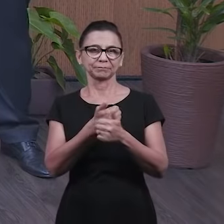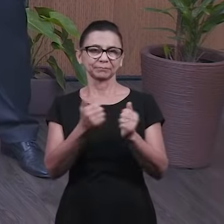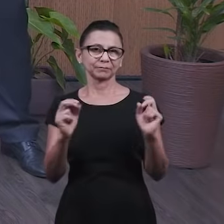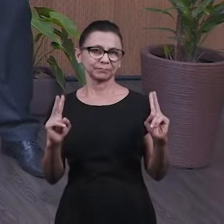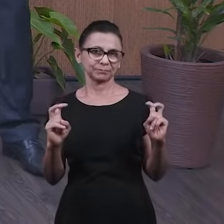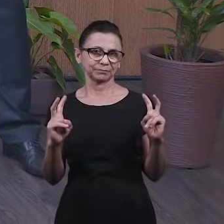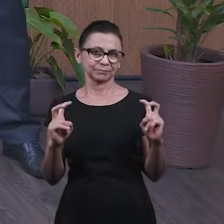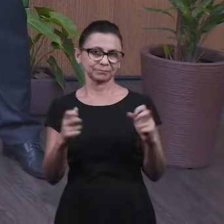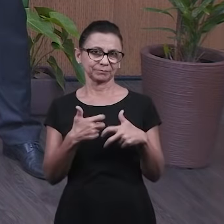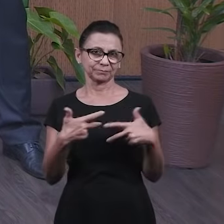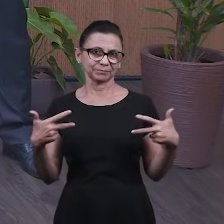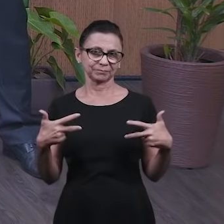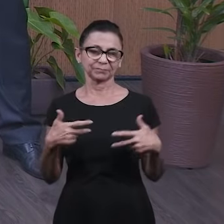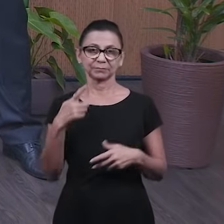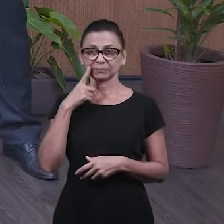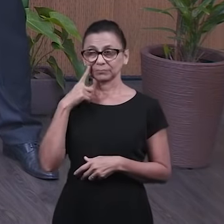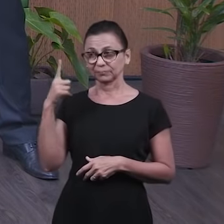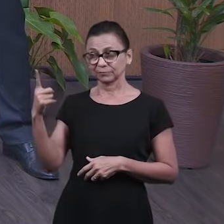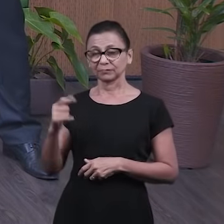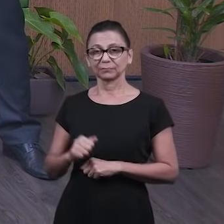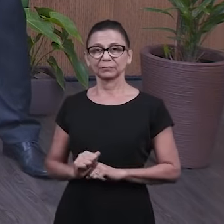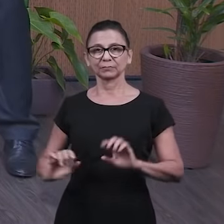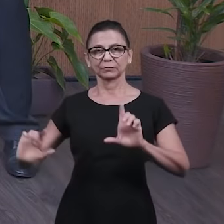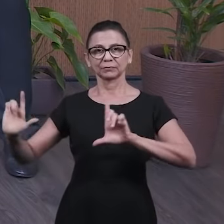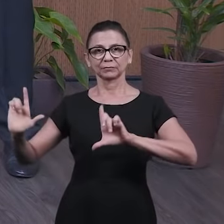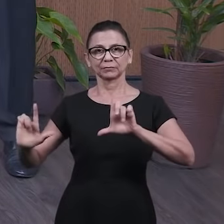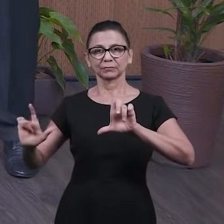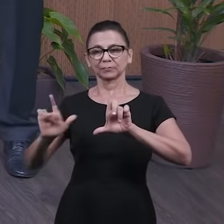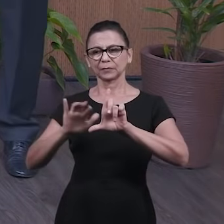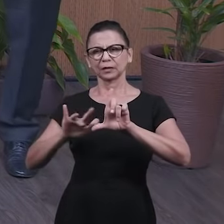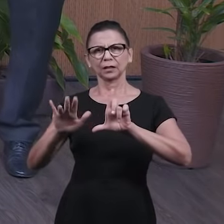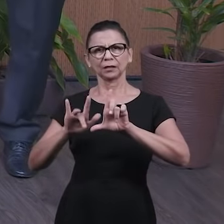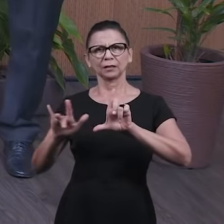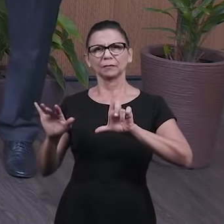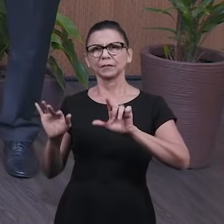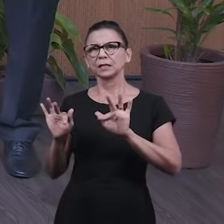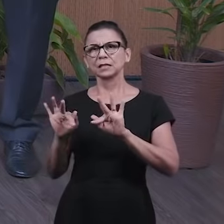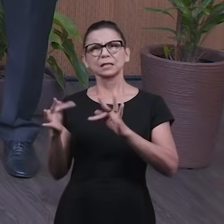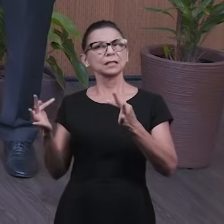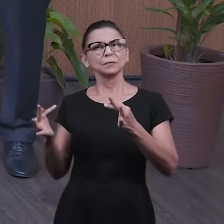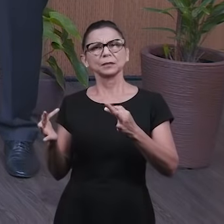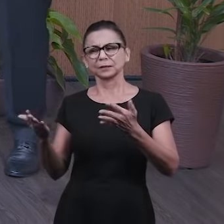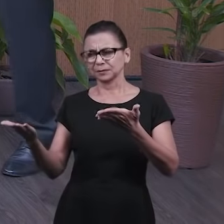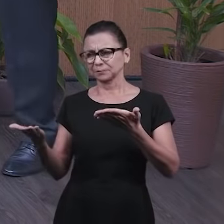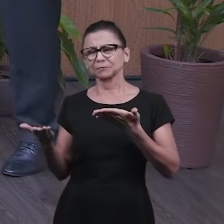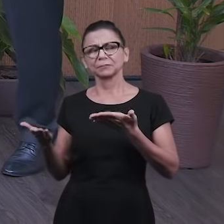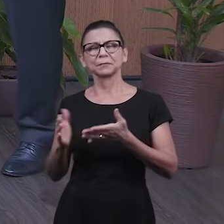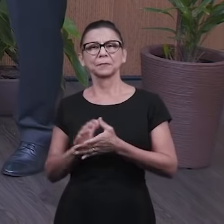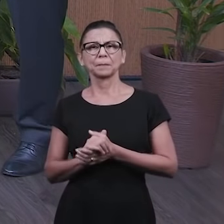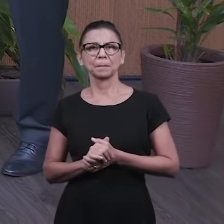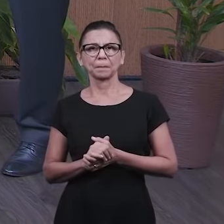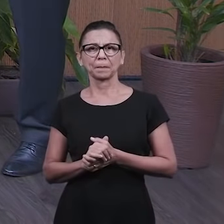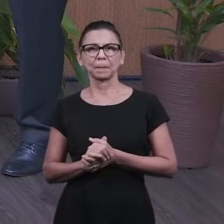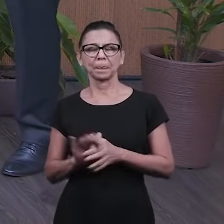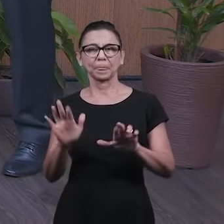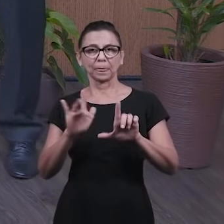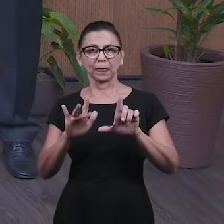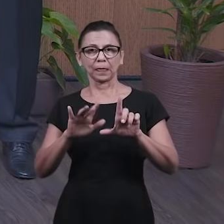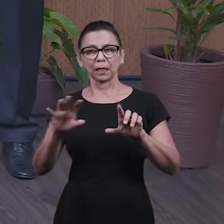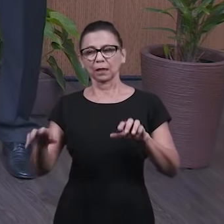aparecendo agora aqui na tela um QR Code e é simples participar. Abra a câmera do seu